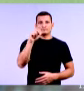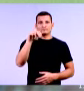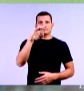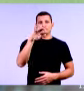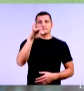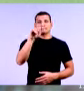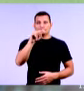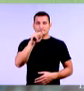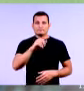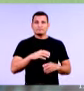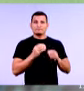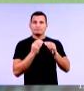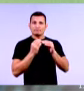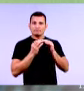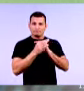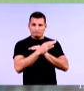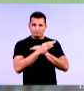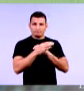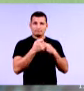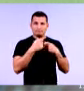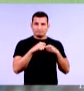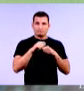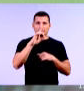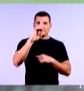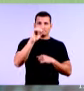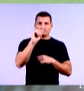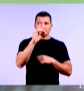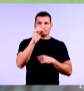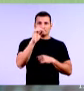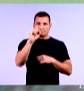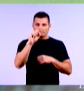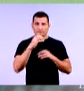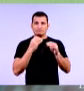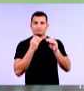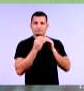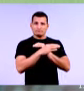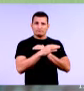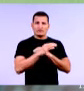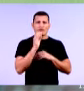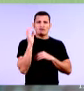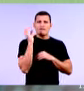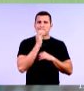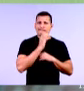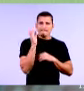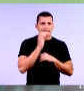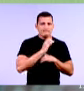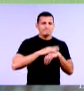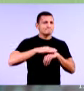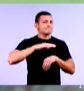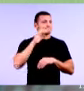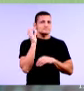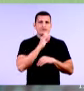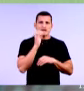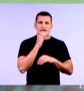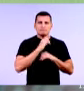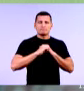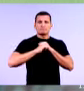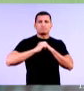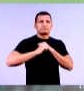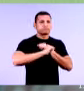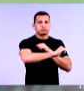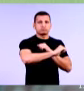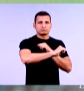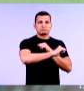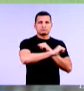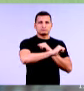Os dados devem ser entregues, devem ser enviados o mais rápido possível para minimizar